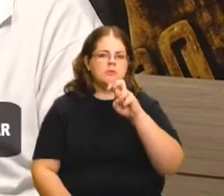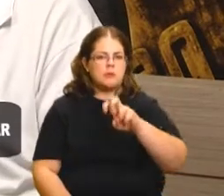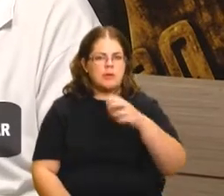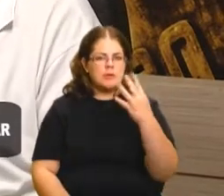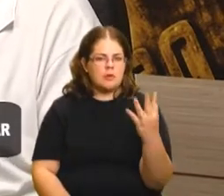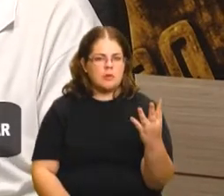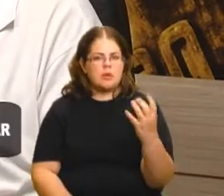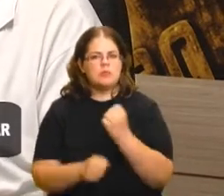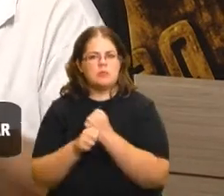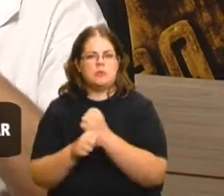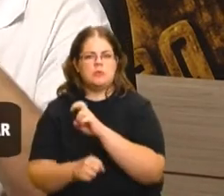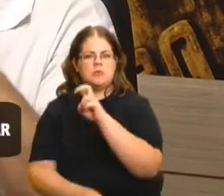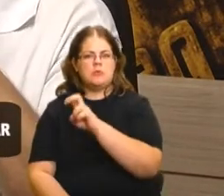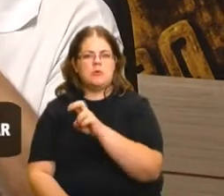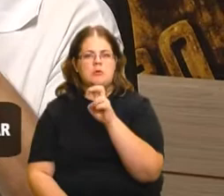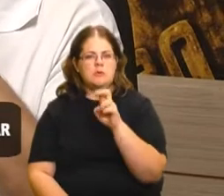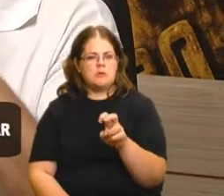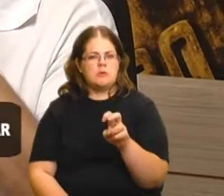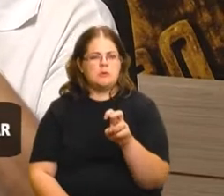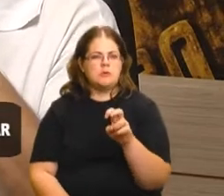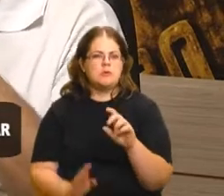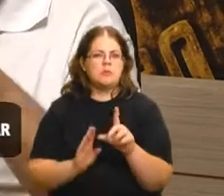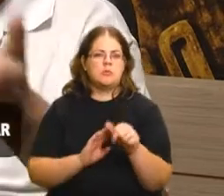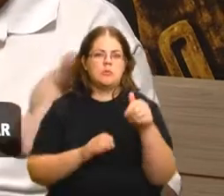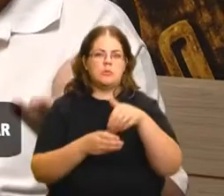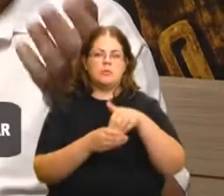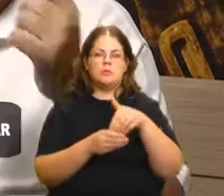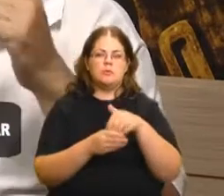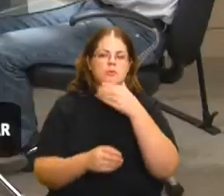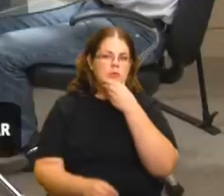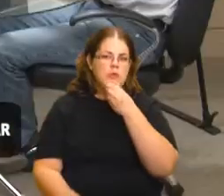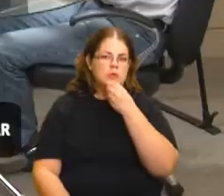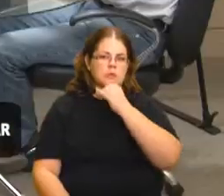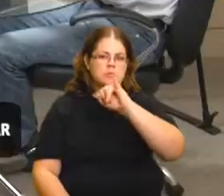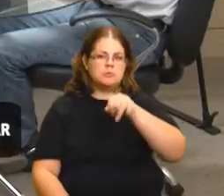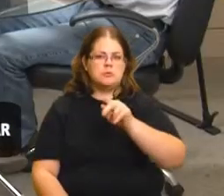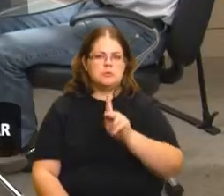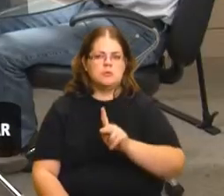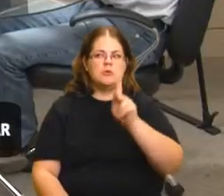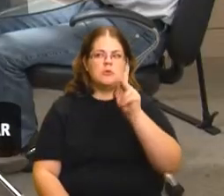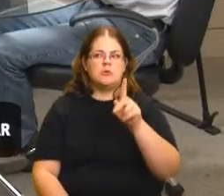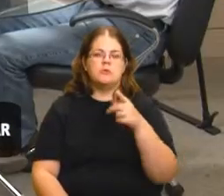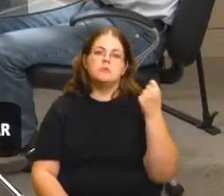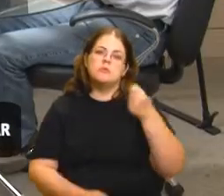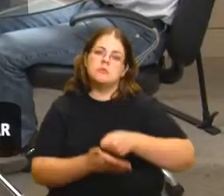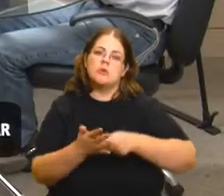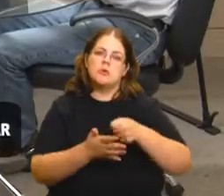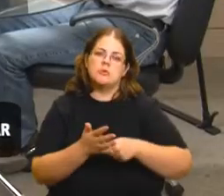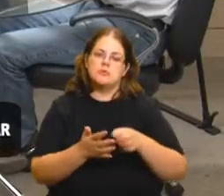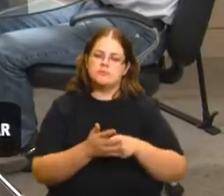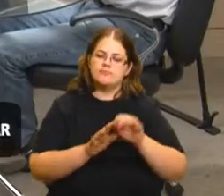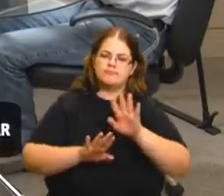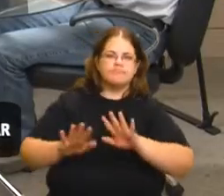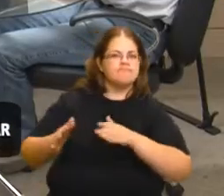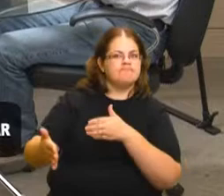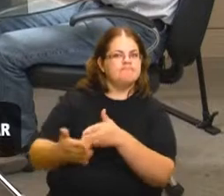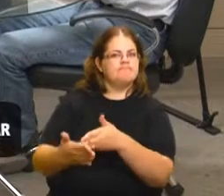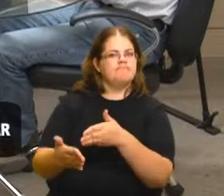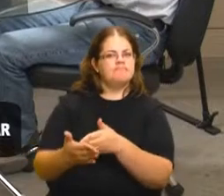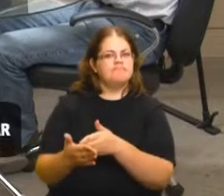54, 55. Né? Existe a eleição, quando houve a eleição de Juscelino Kubitschek, há uma tentativa de